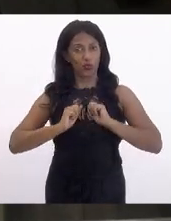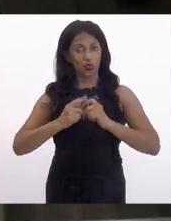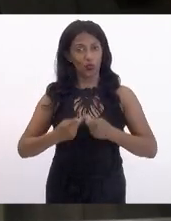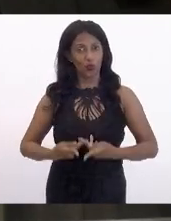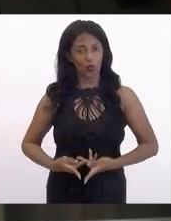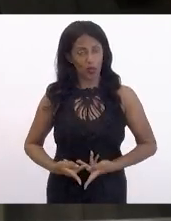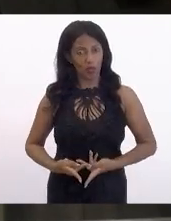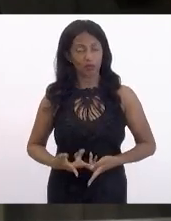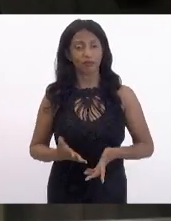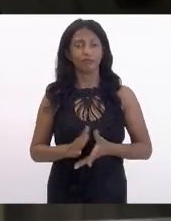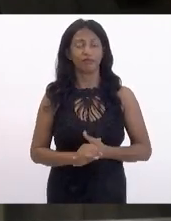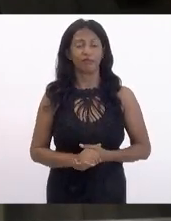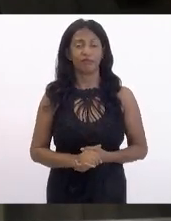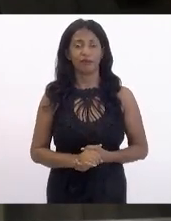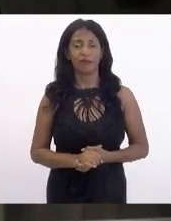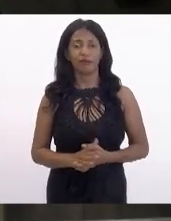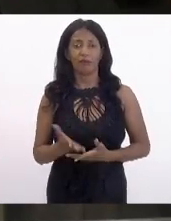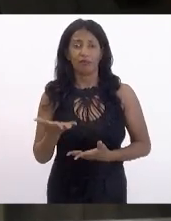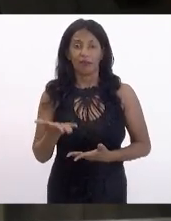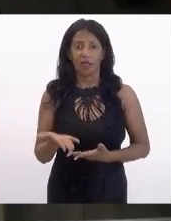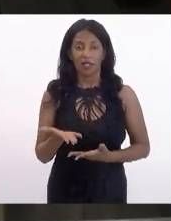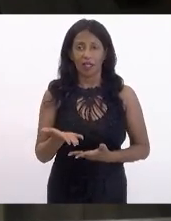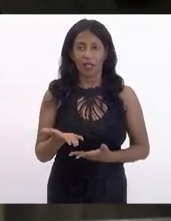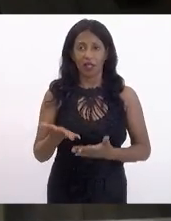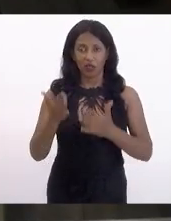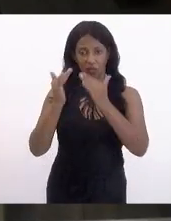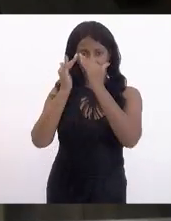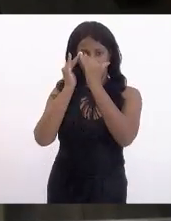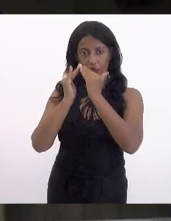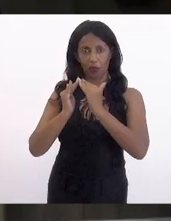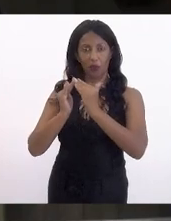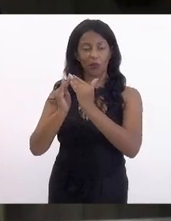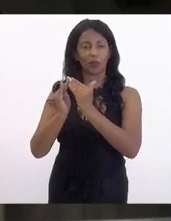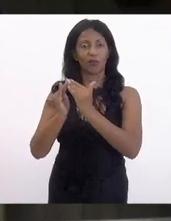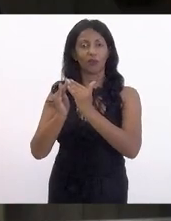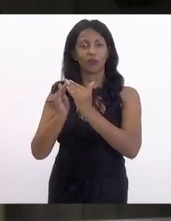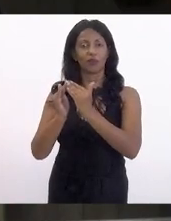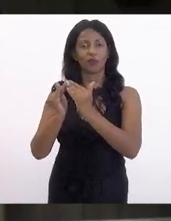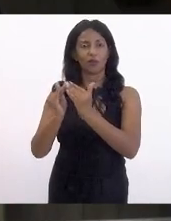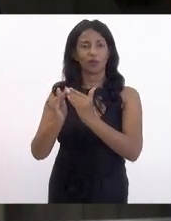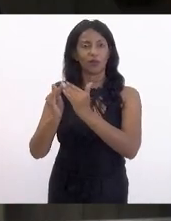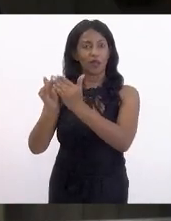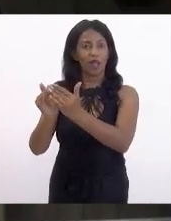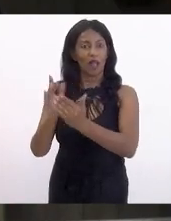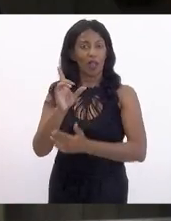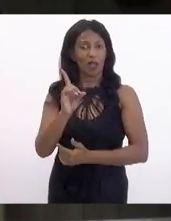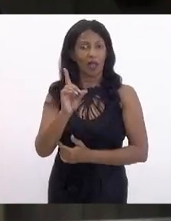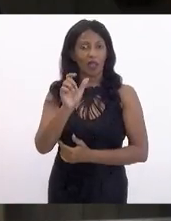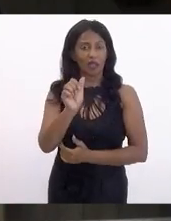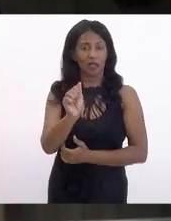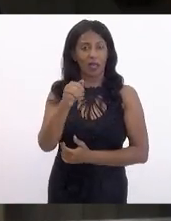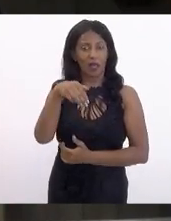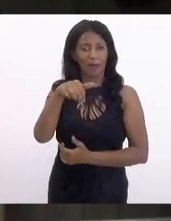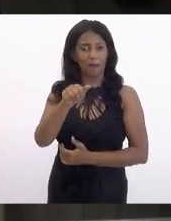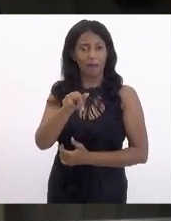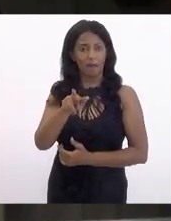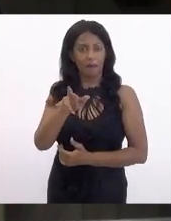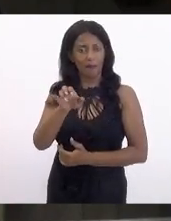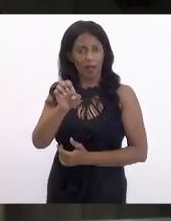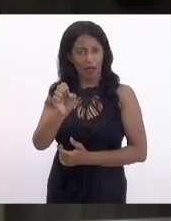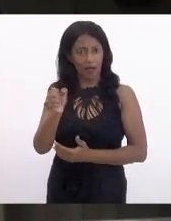que está sob o comando da senhora Damares Alves decidiu